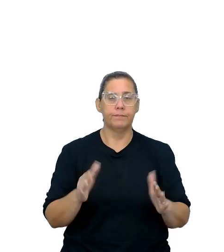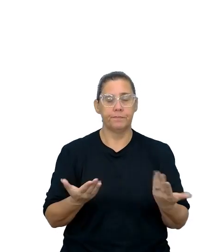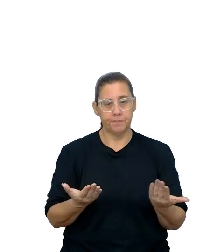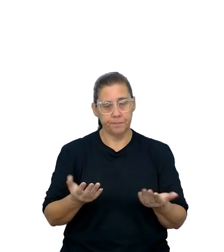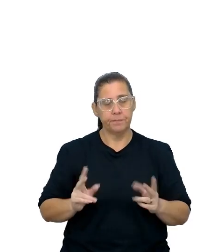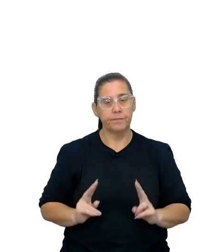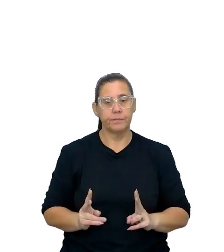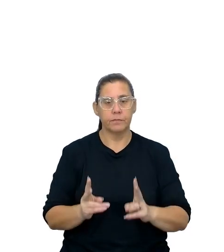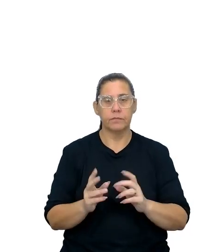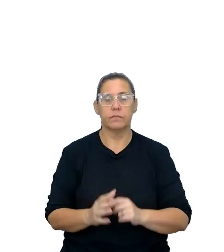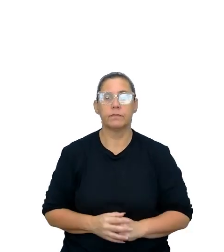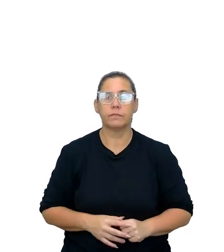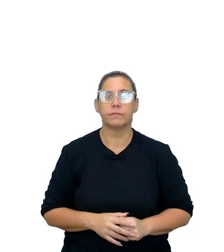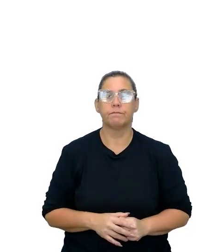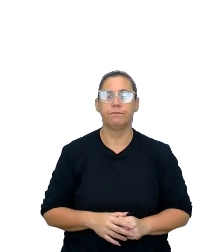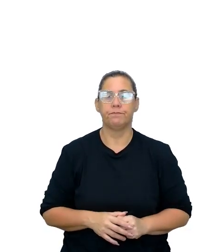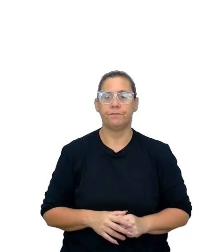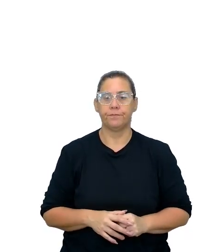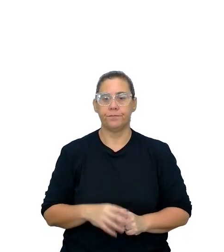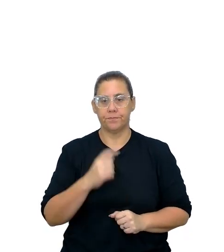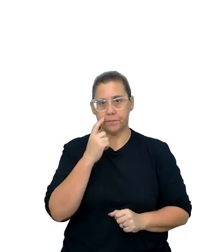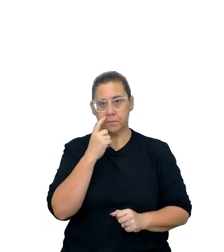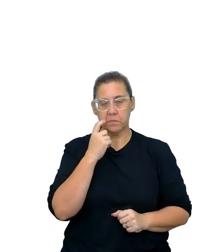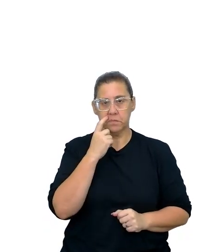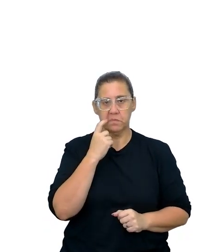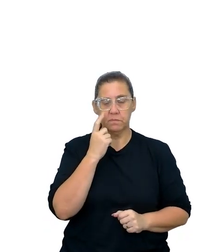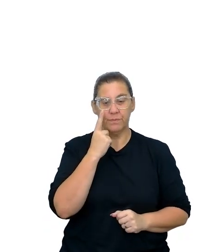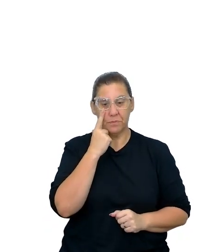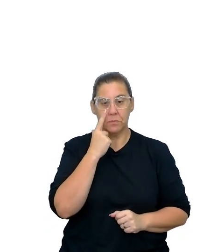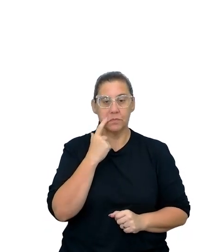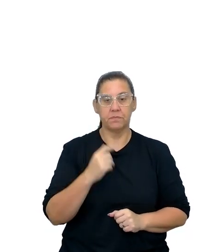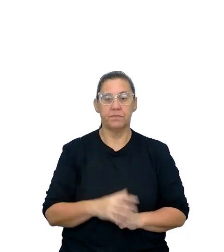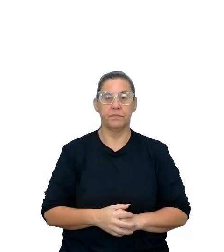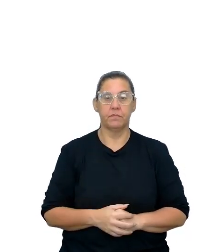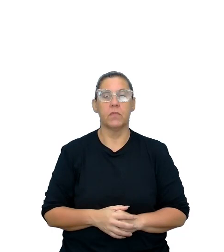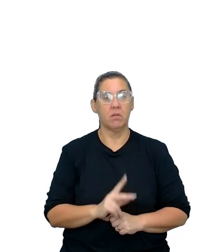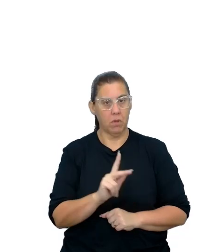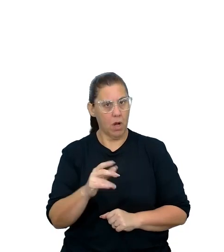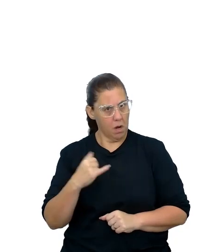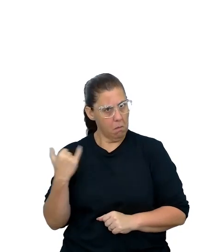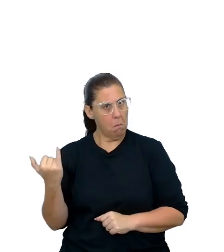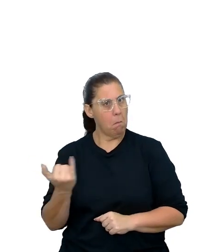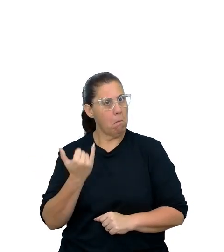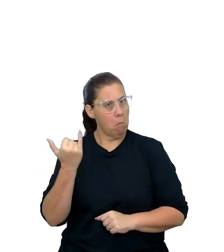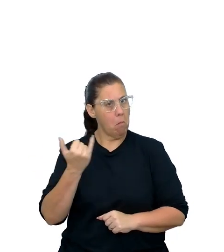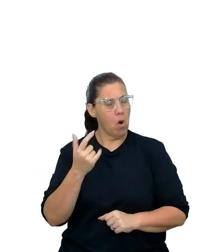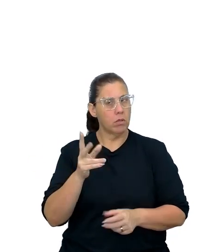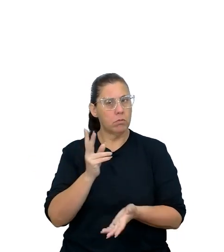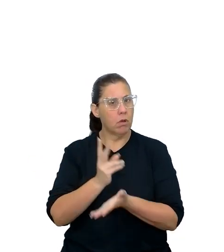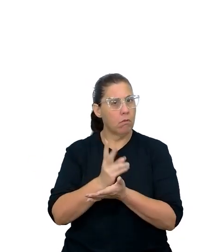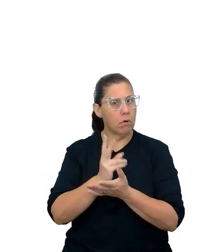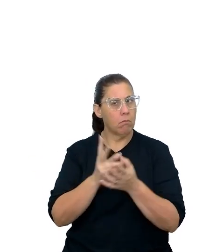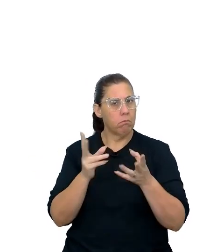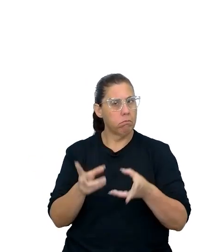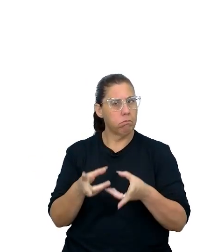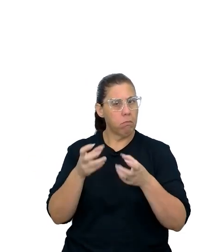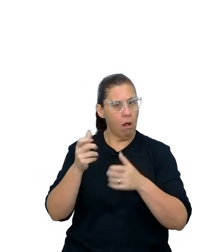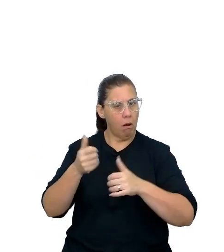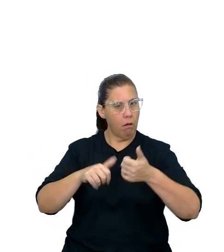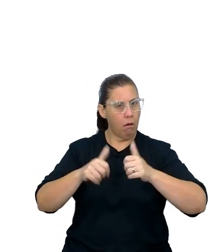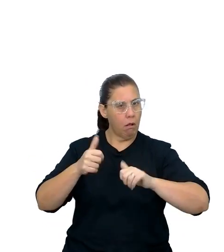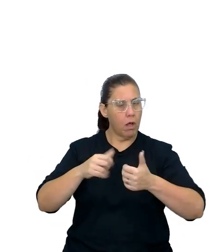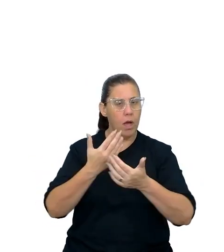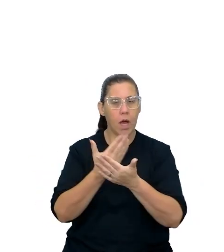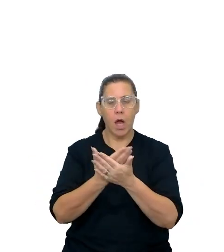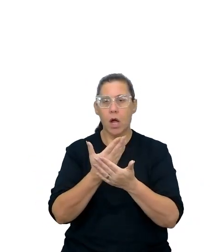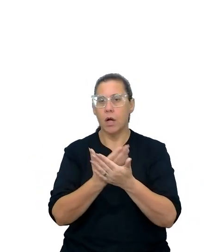lá. Então, né, no caso aqui, né, professor, é importante a gente sempre estar estudando, analisando as demais